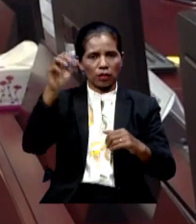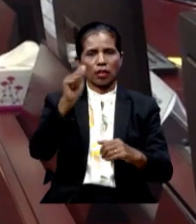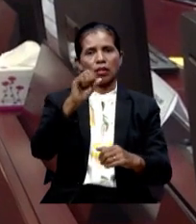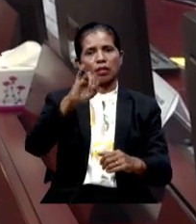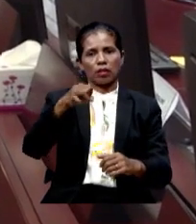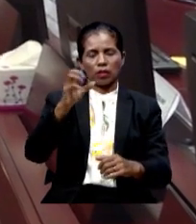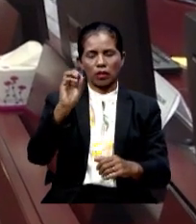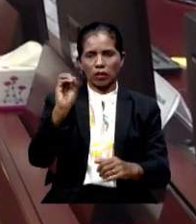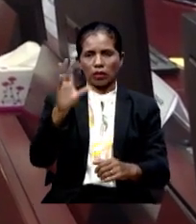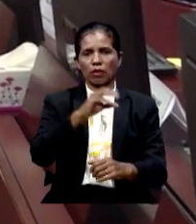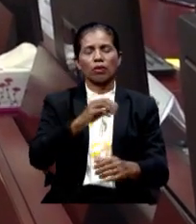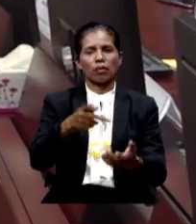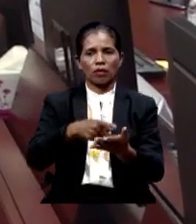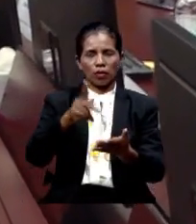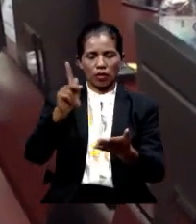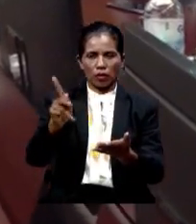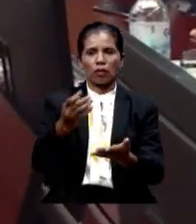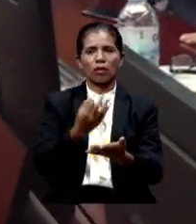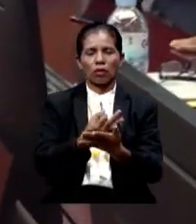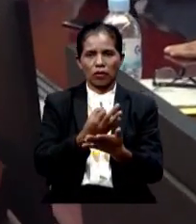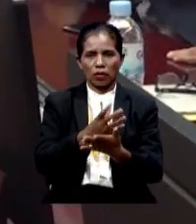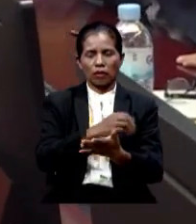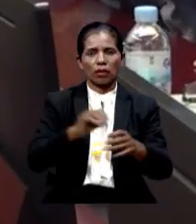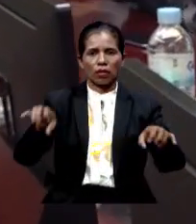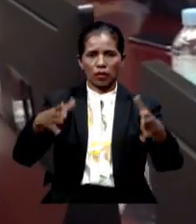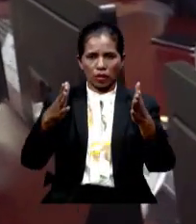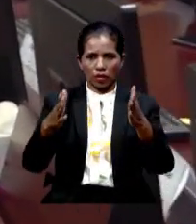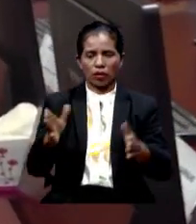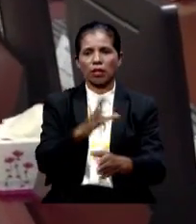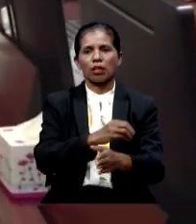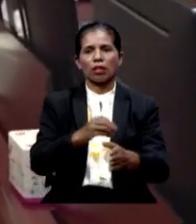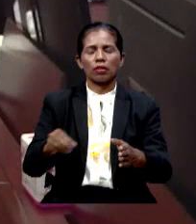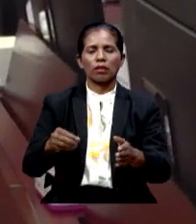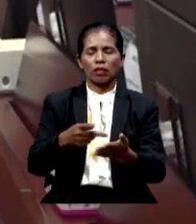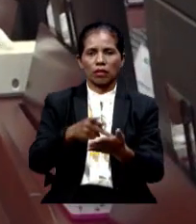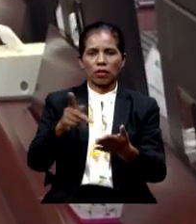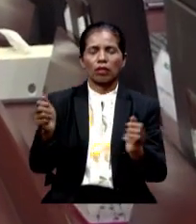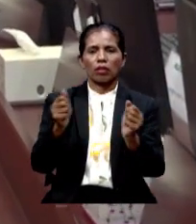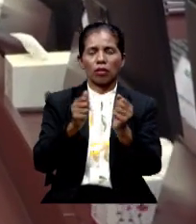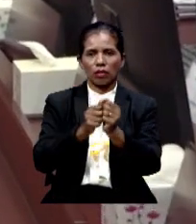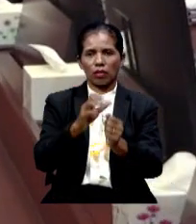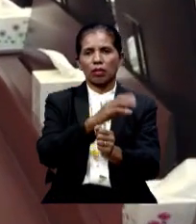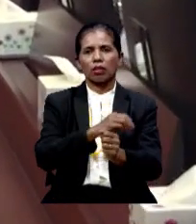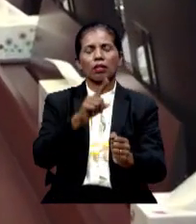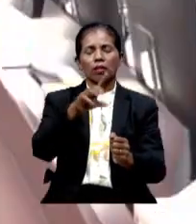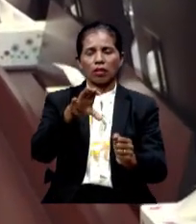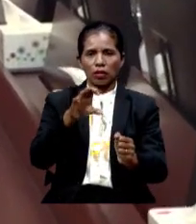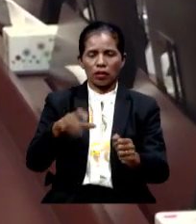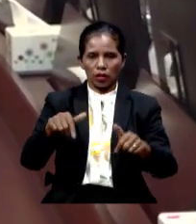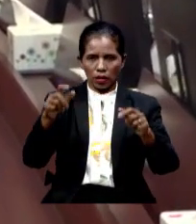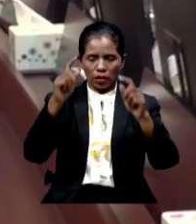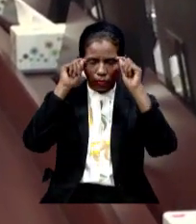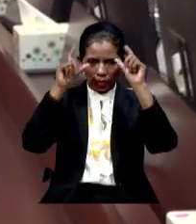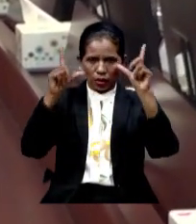Pereira, com o pagamento suplementar para funcionários agente no contratado o termo certo e a imprensa nacional